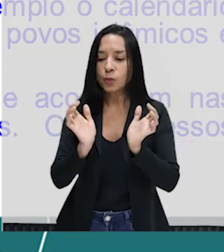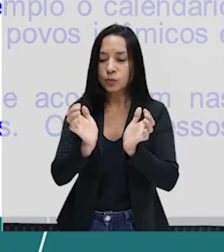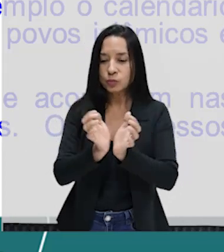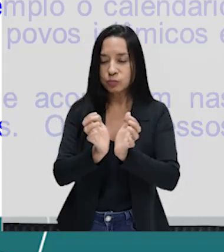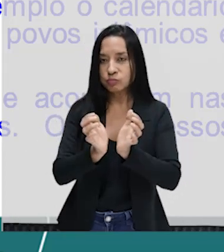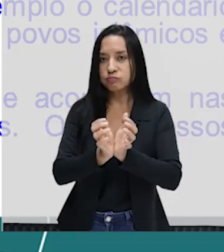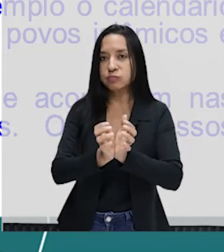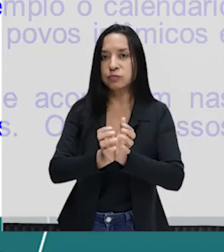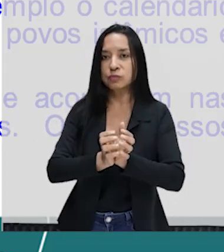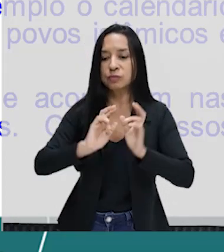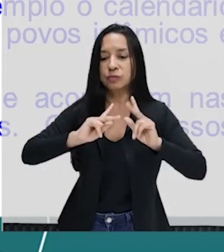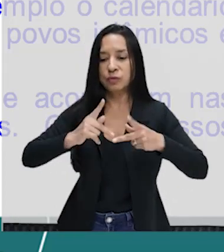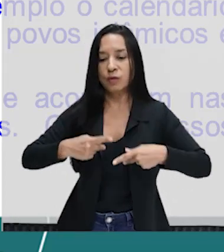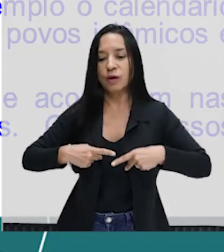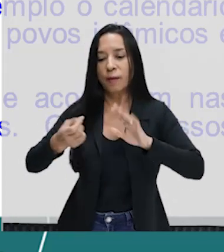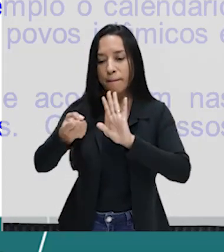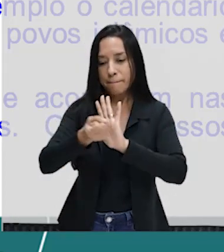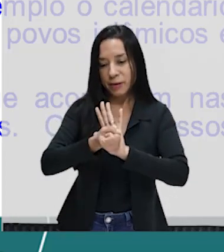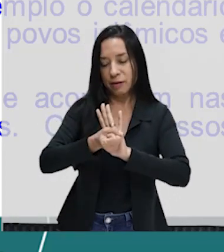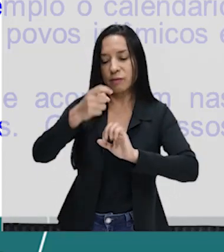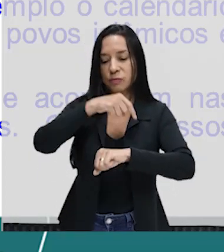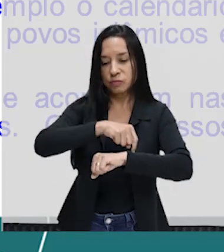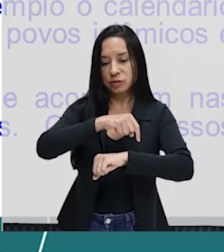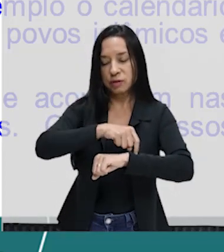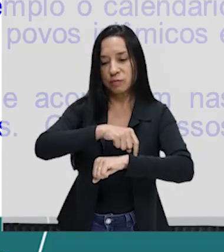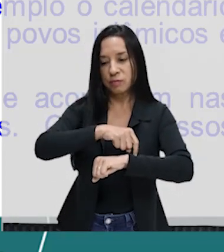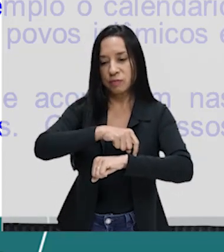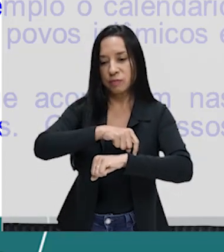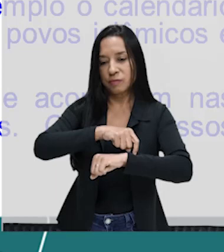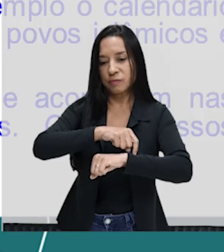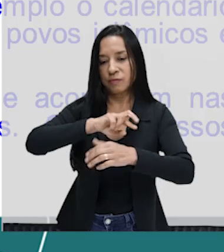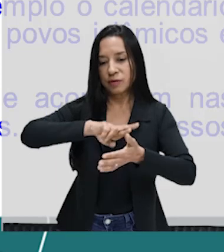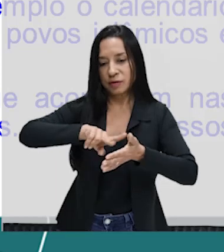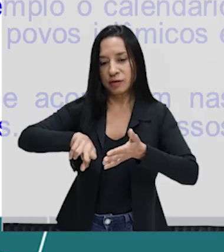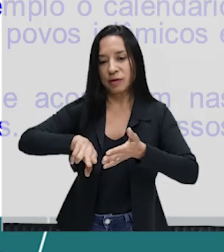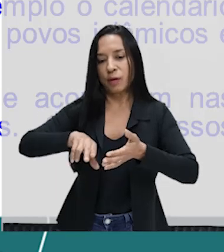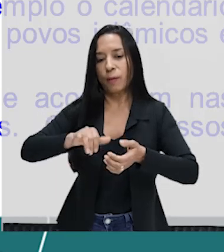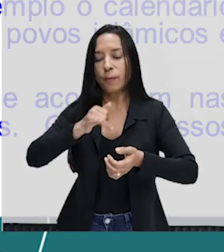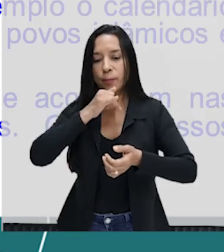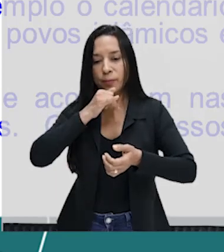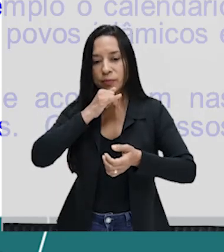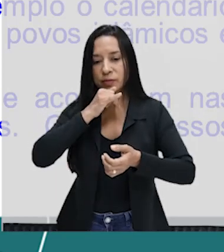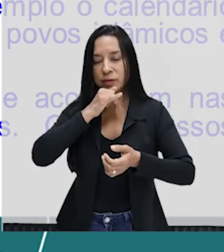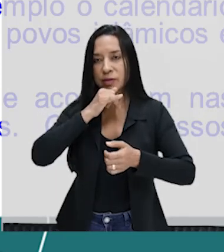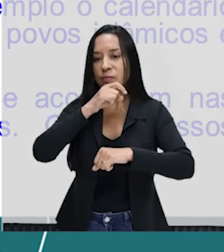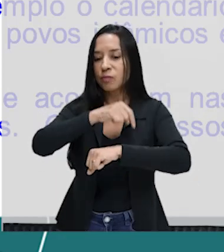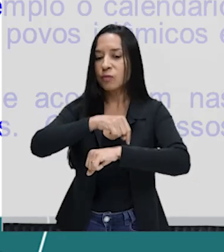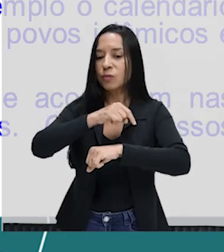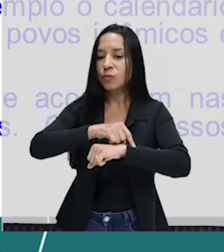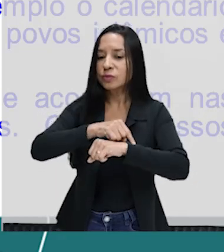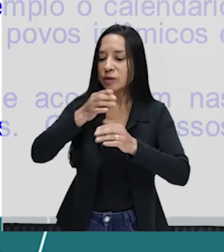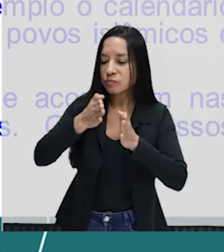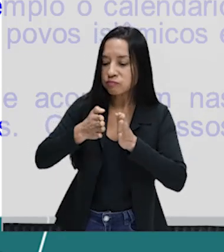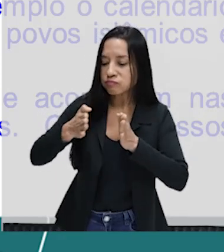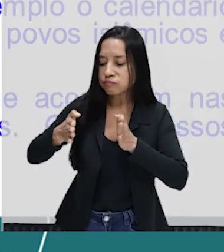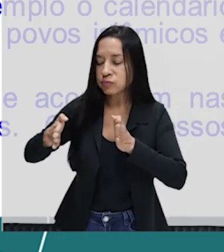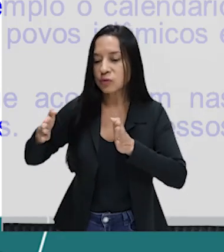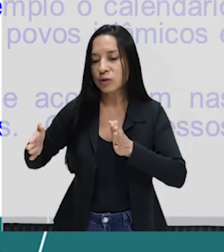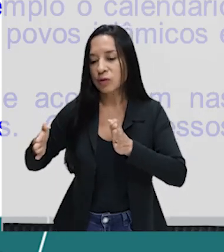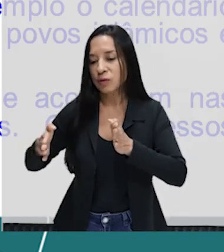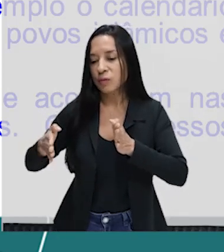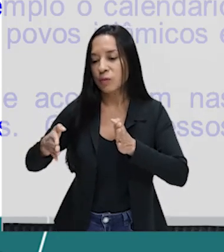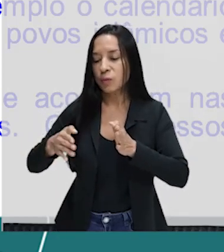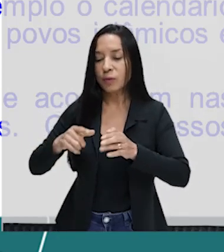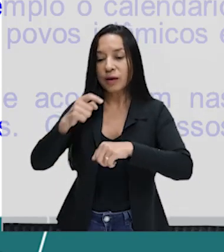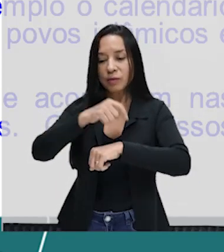tempo de forma variada. Por exemplo, o tempo da natureza, o tempo cronológico, o tempo